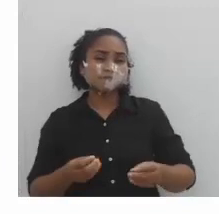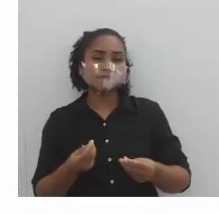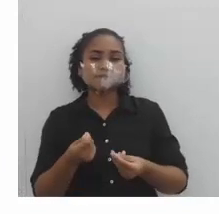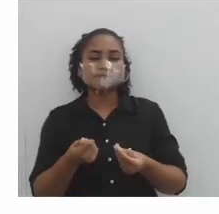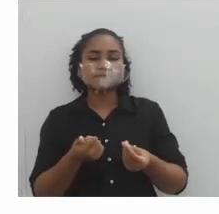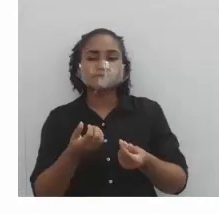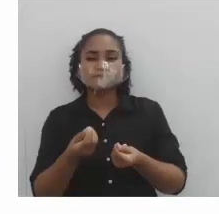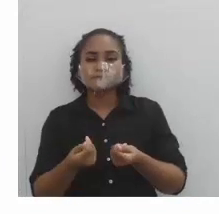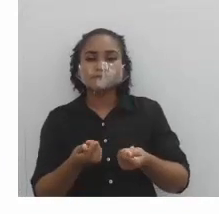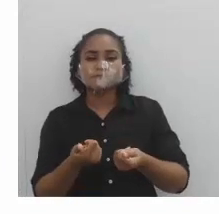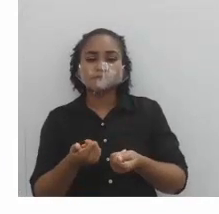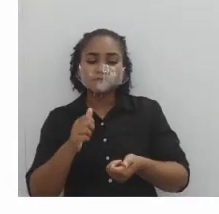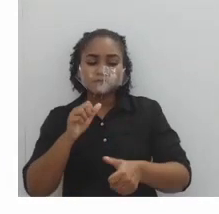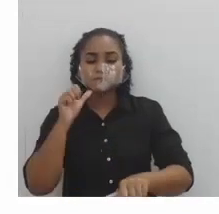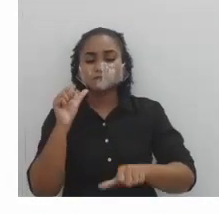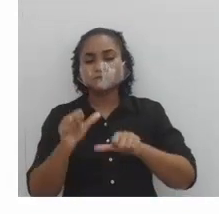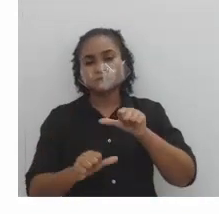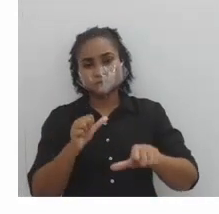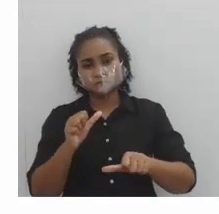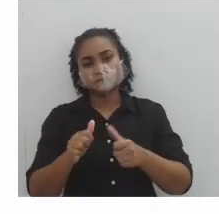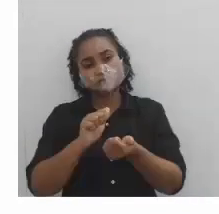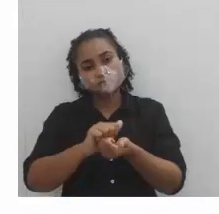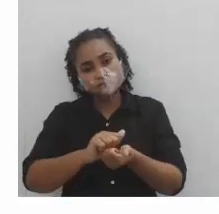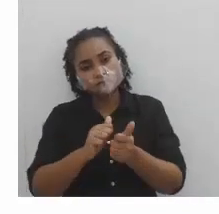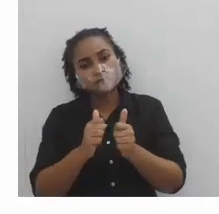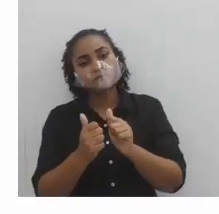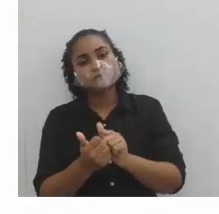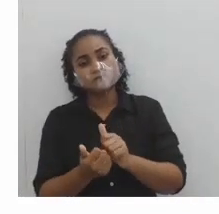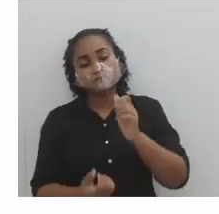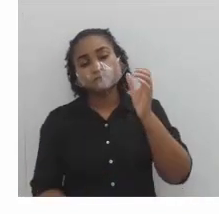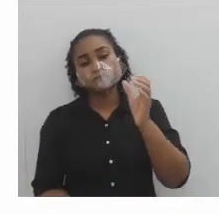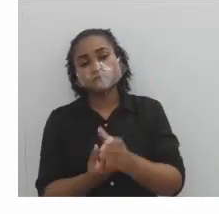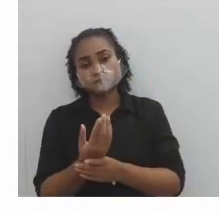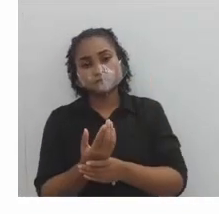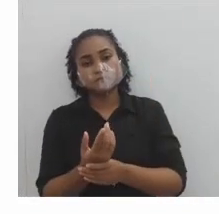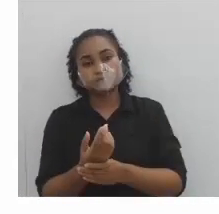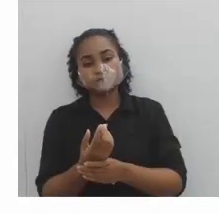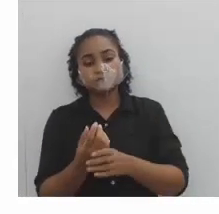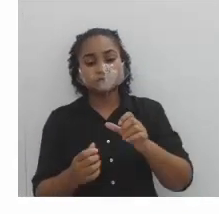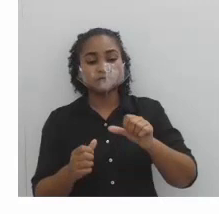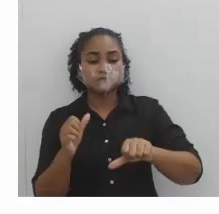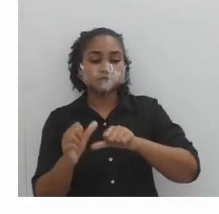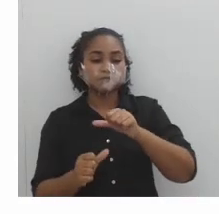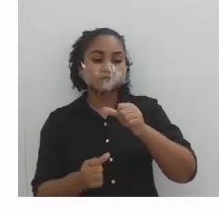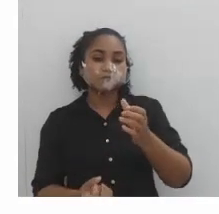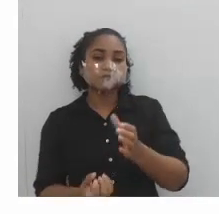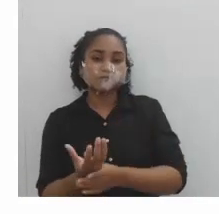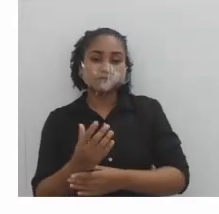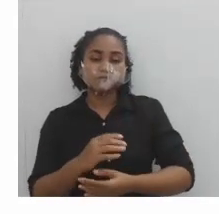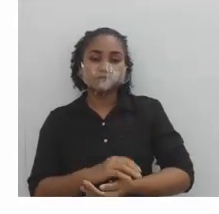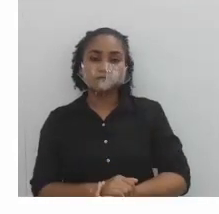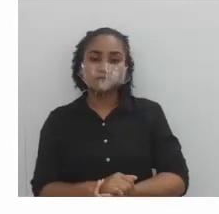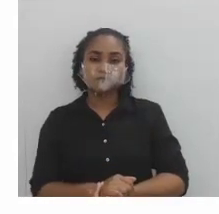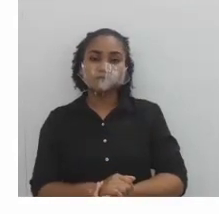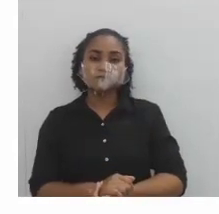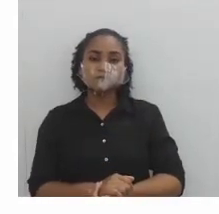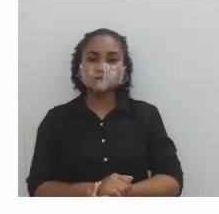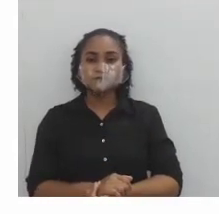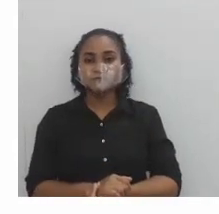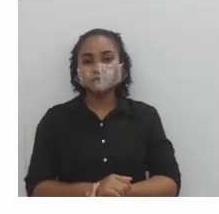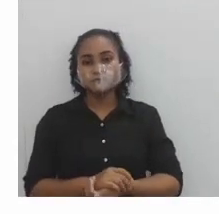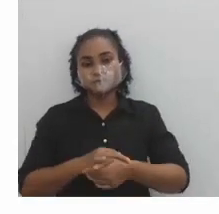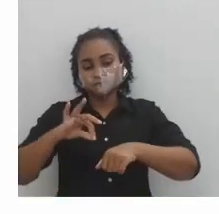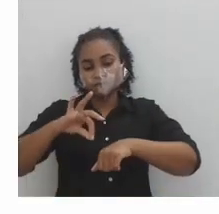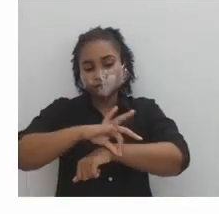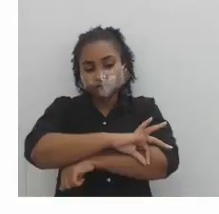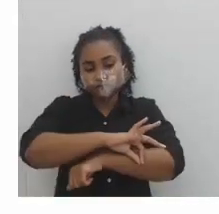uma alteração, uma adaptação, uma criação ou uma recriação. Então, a arquitetura, por exemplo,